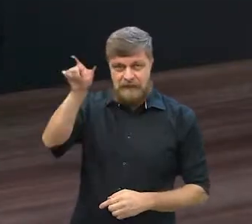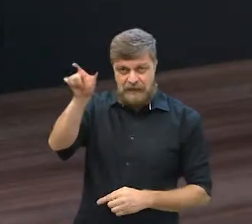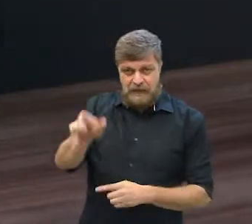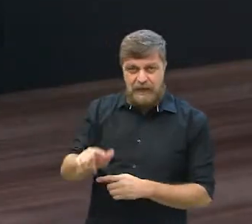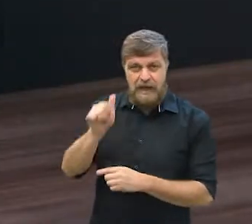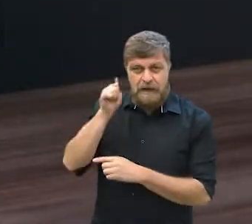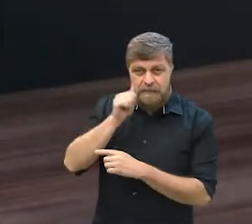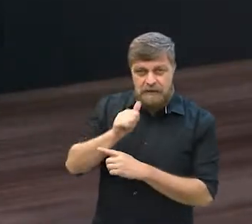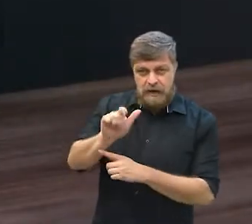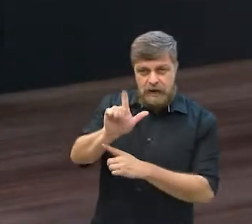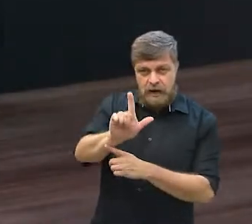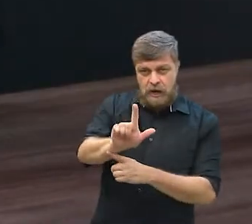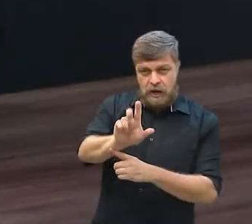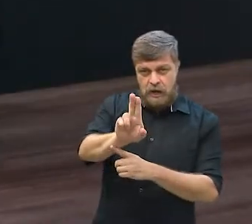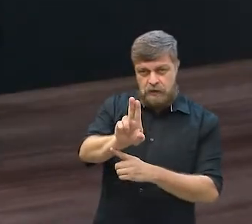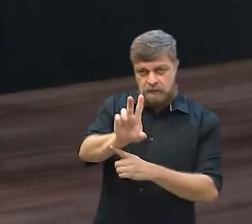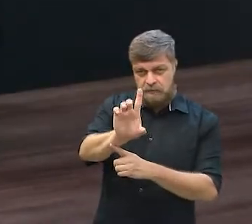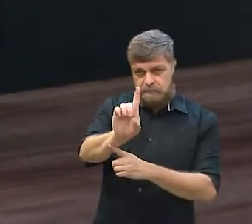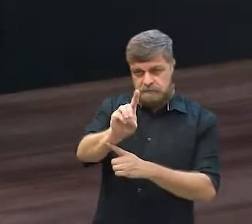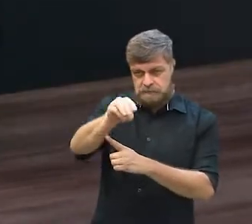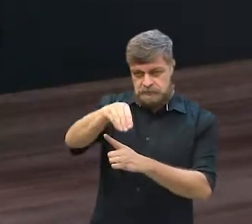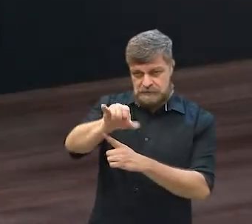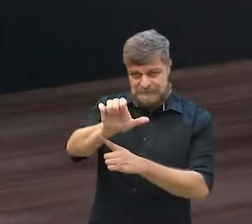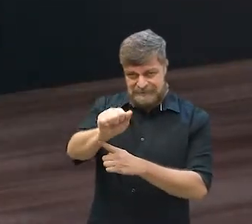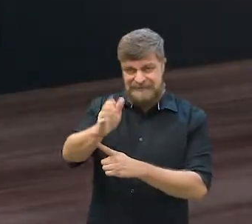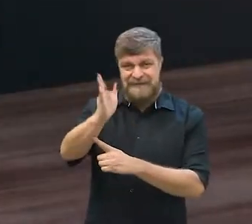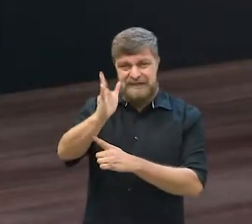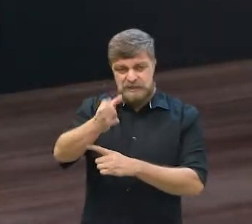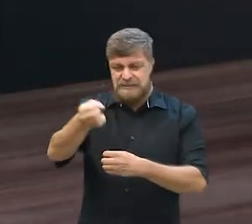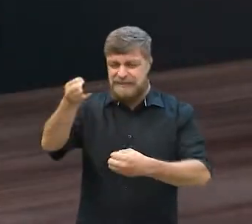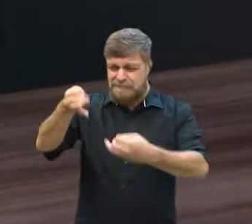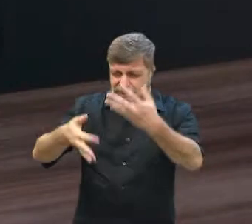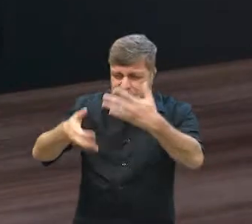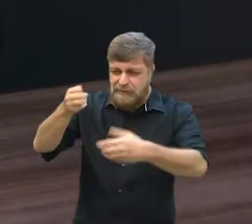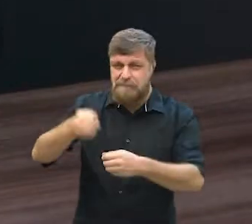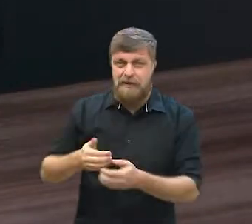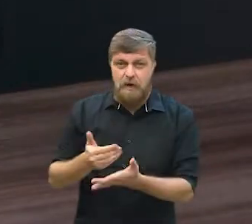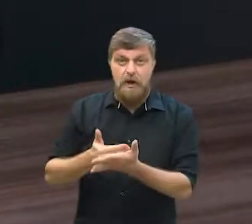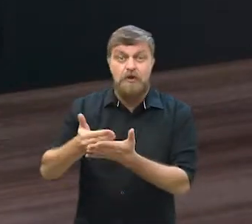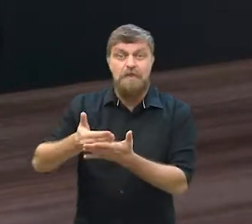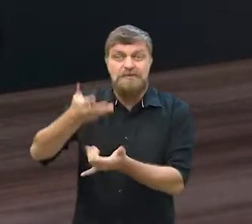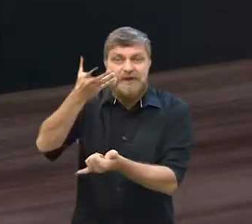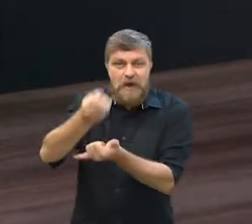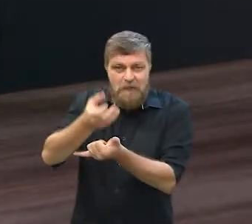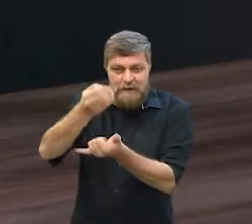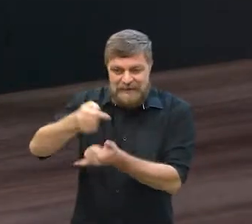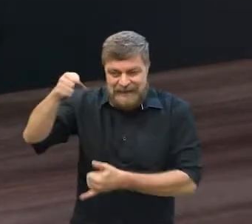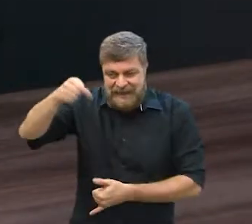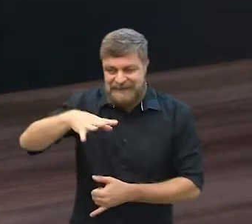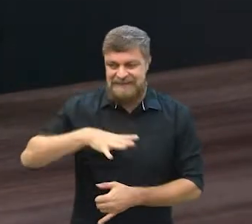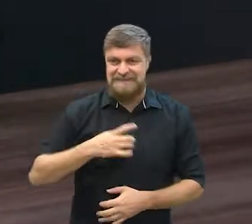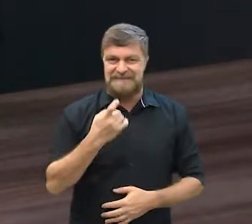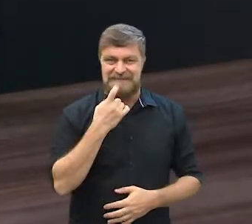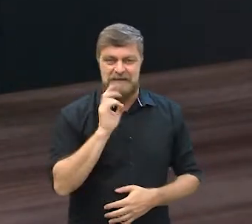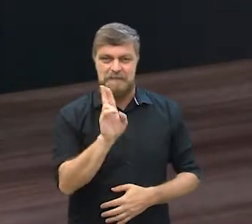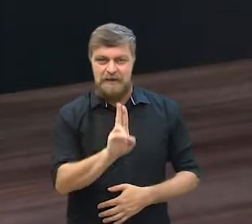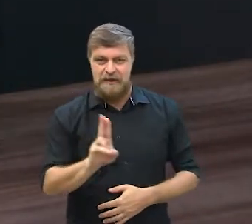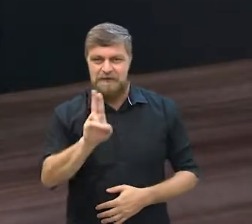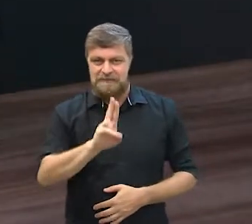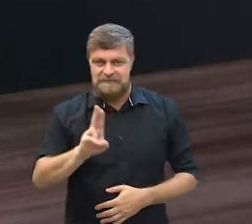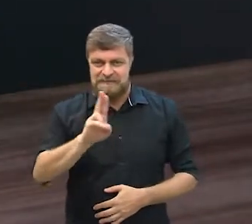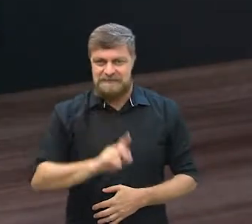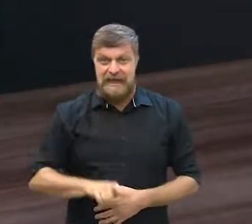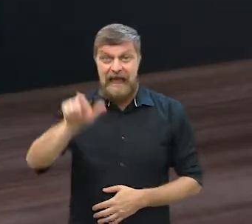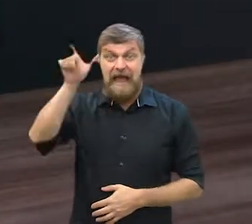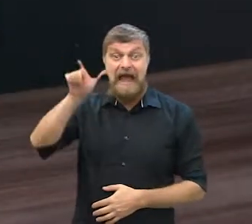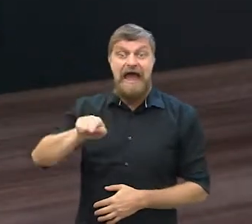A Ludmila já falou com a gente no Ser Empreendedor logo que o aplicativo começou a ser amplamente utilizado em